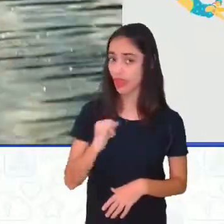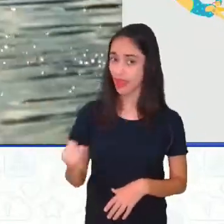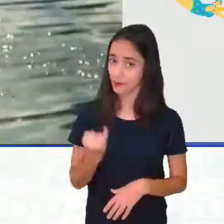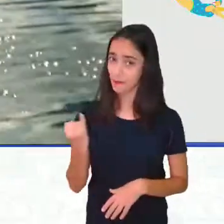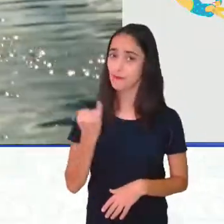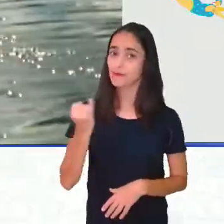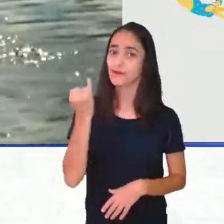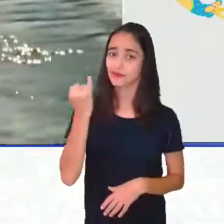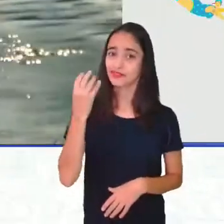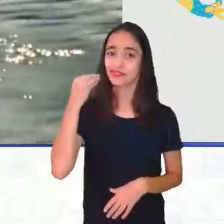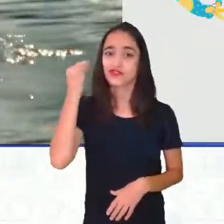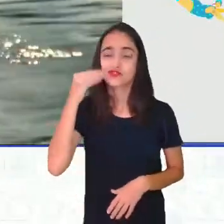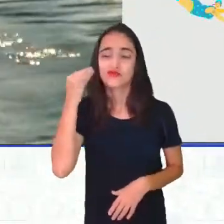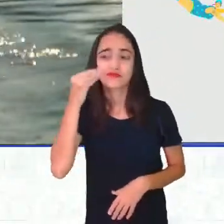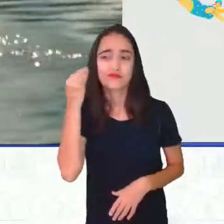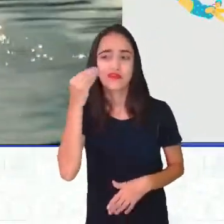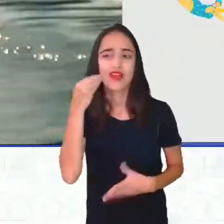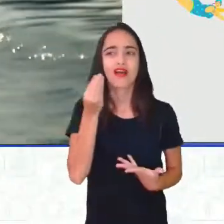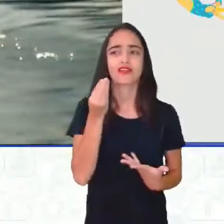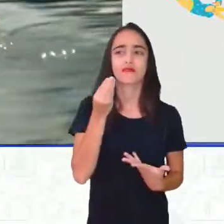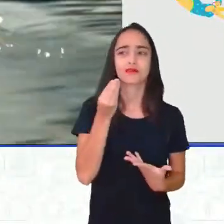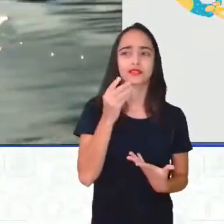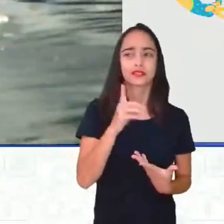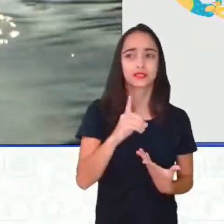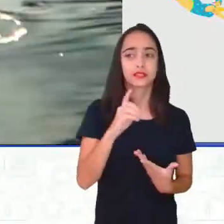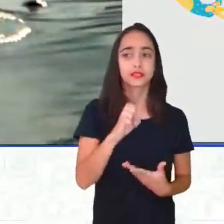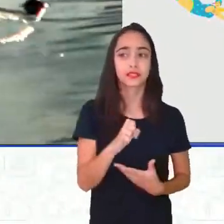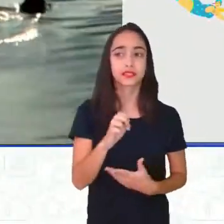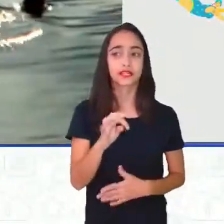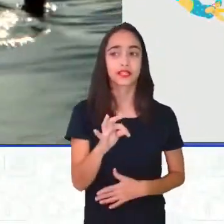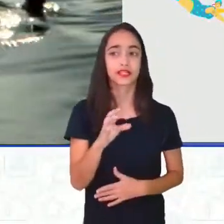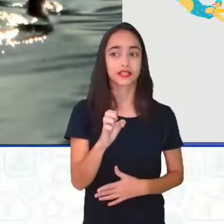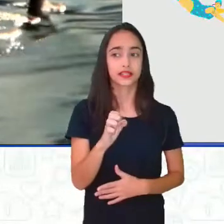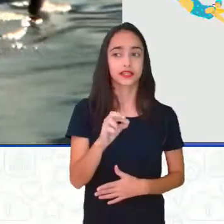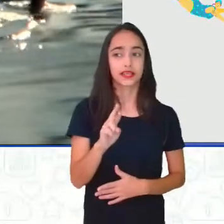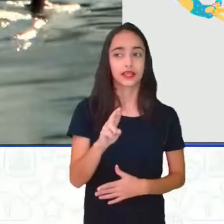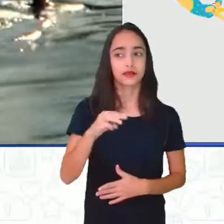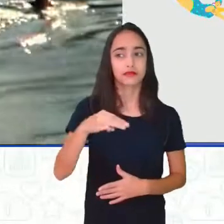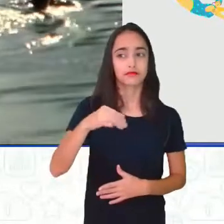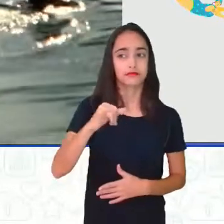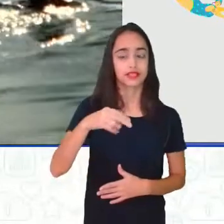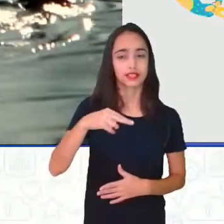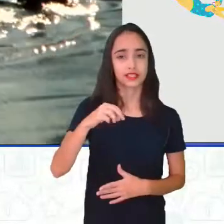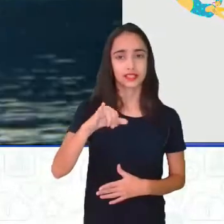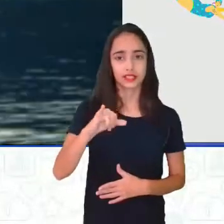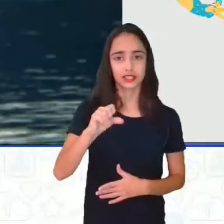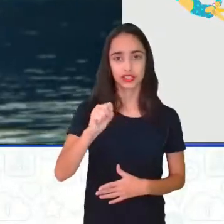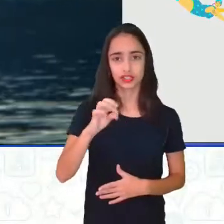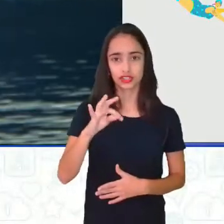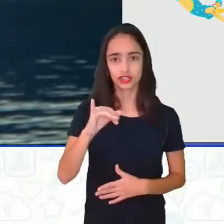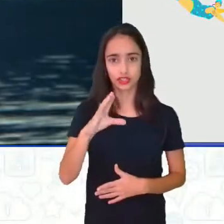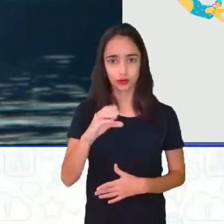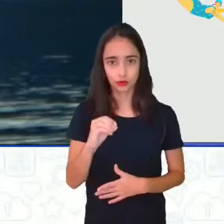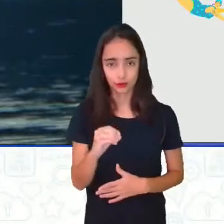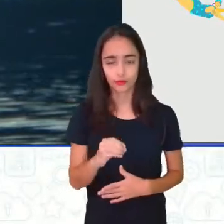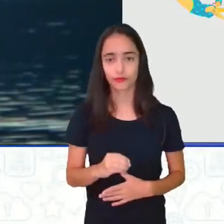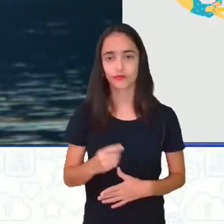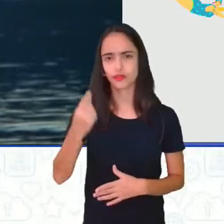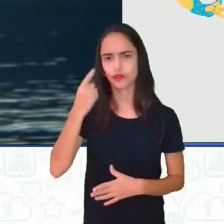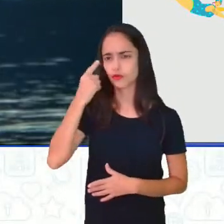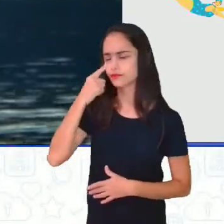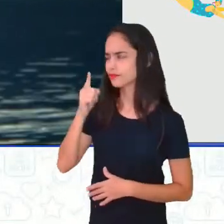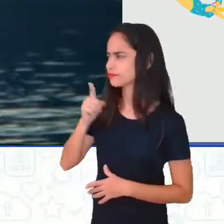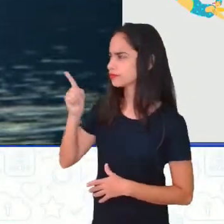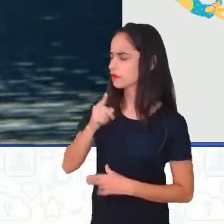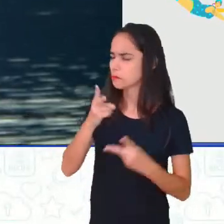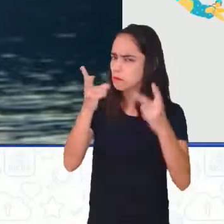Experimento determinístico. Ora, o que você está vendo aí? Um menino pulando num